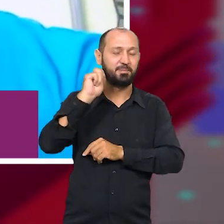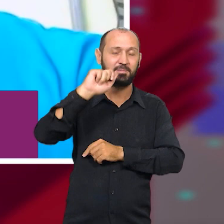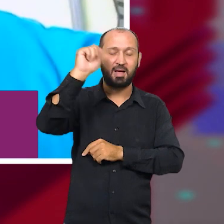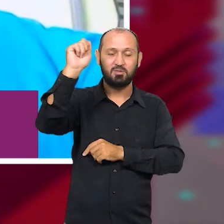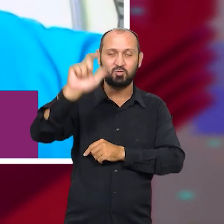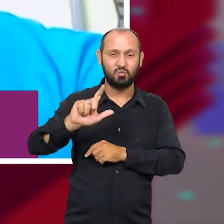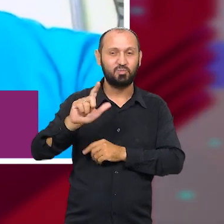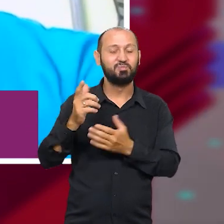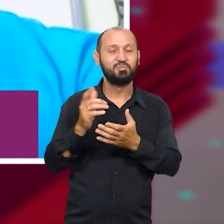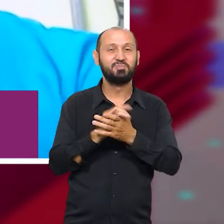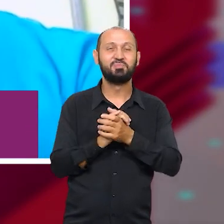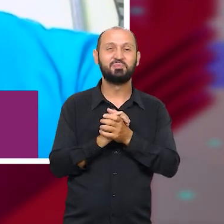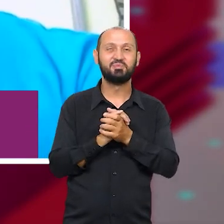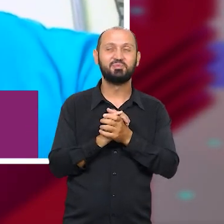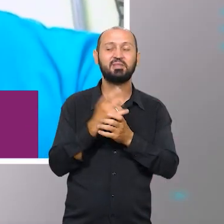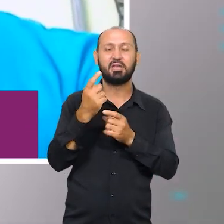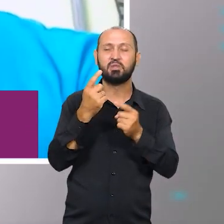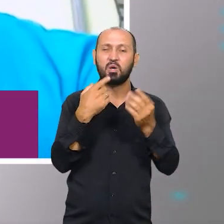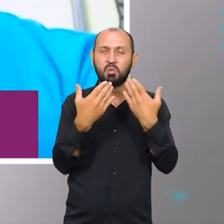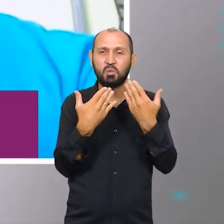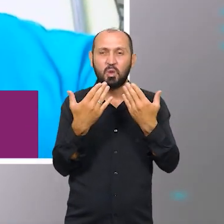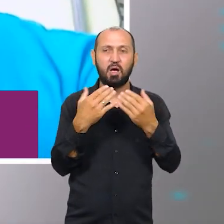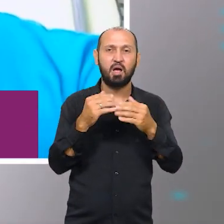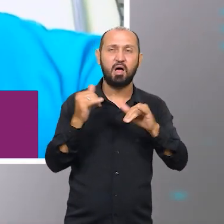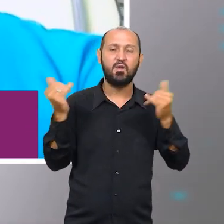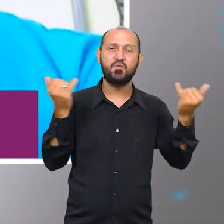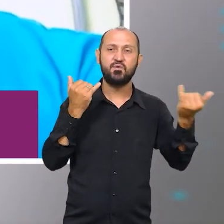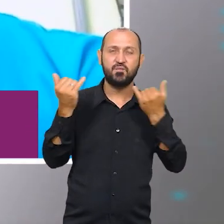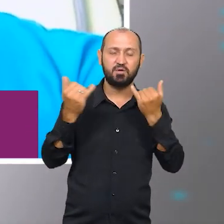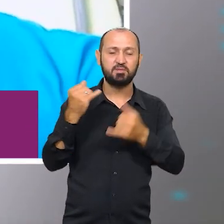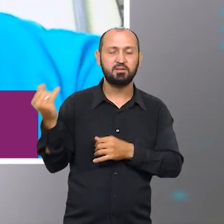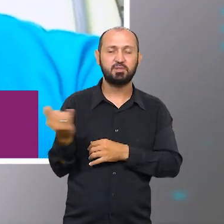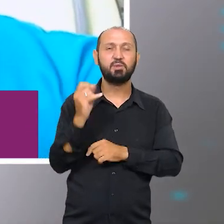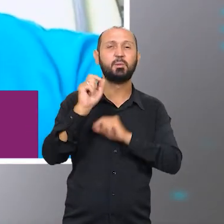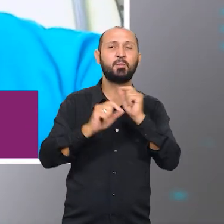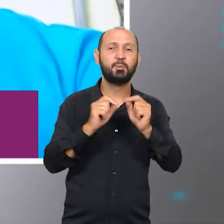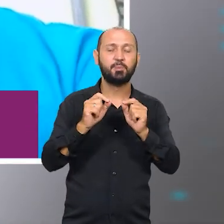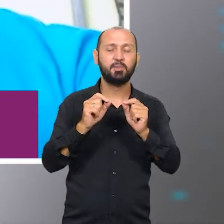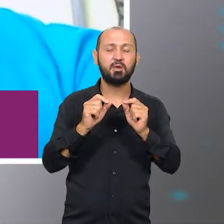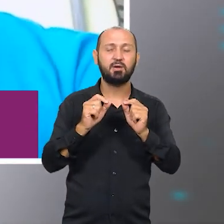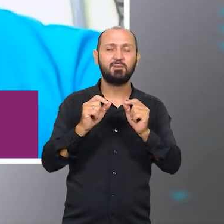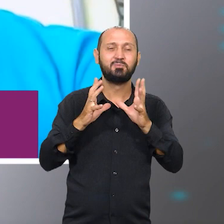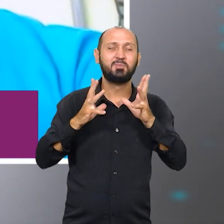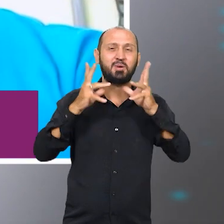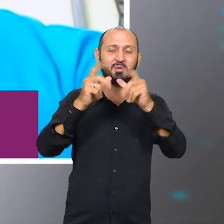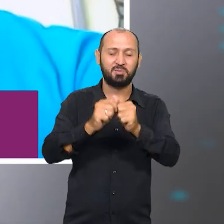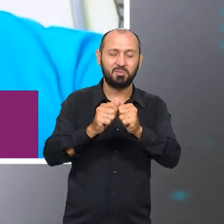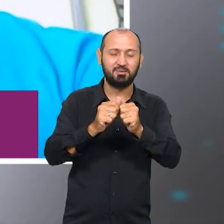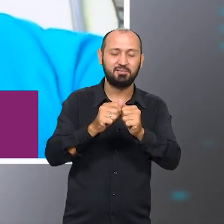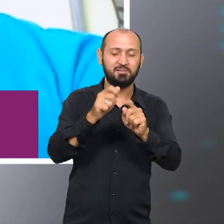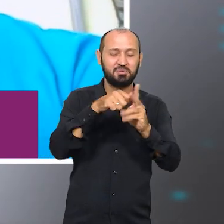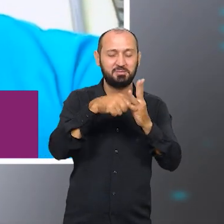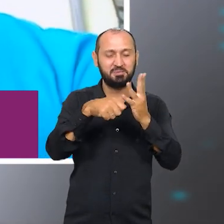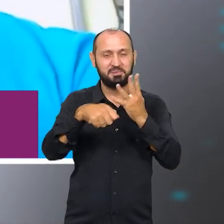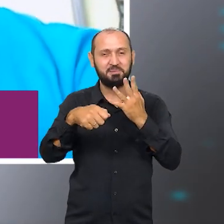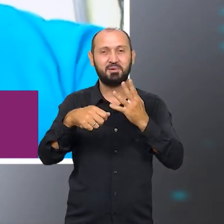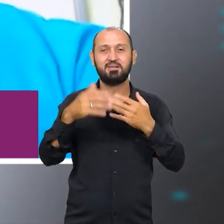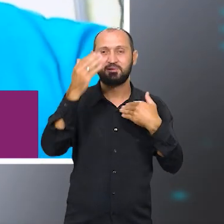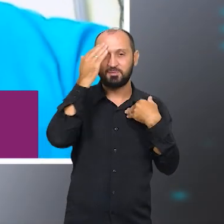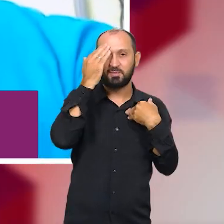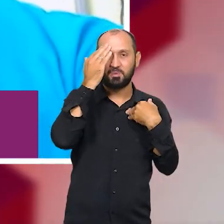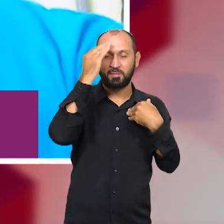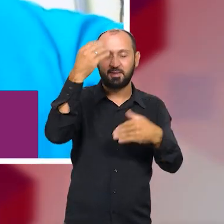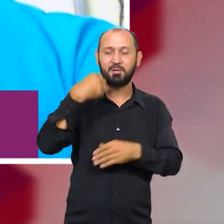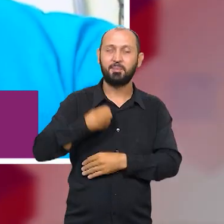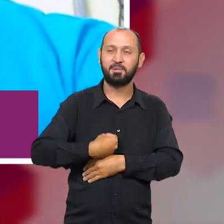que eu acredito que as discussões, as informações, elas sejam importantes para todos os períodos, todos os meses do ano. Muito